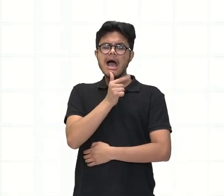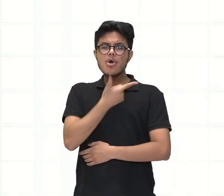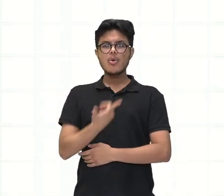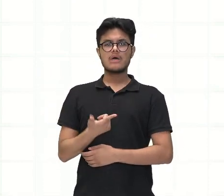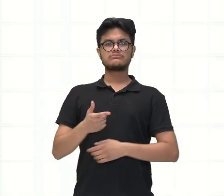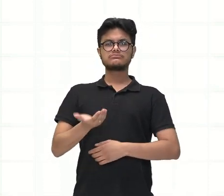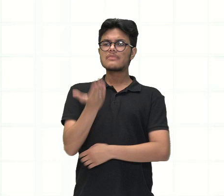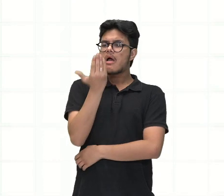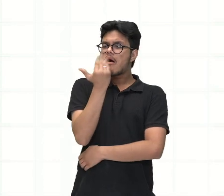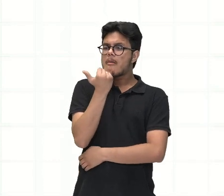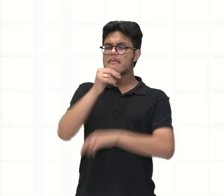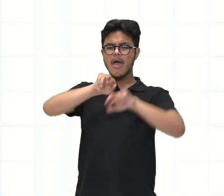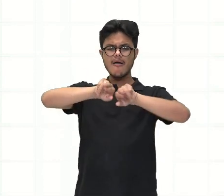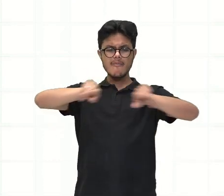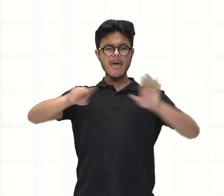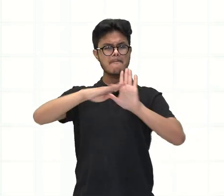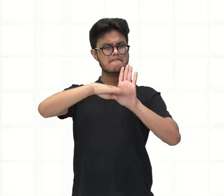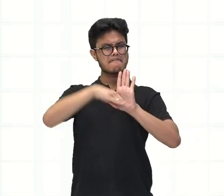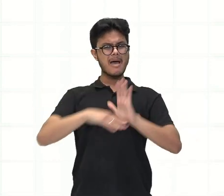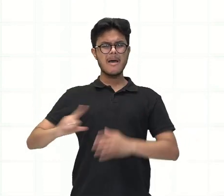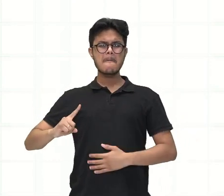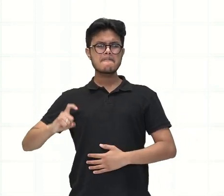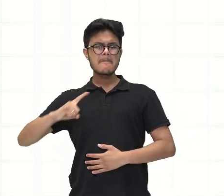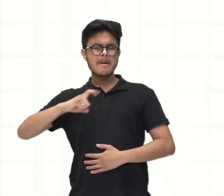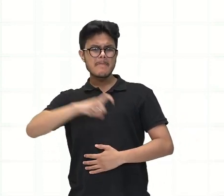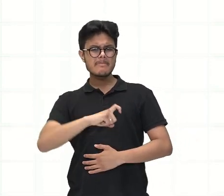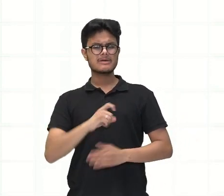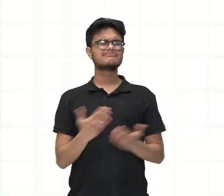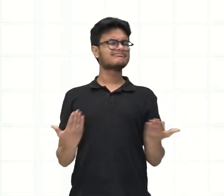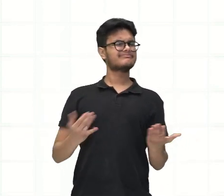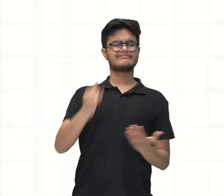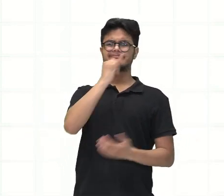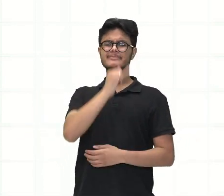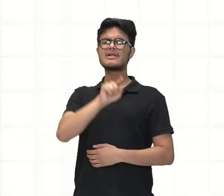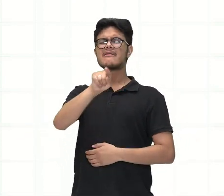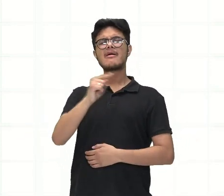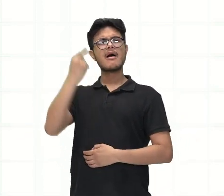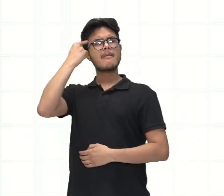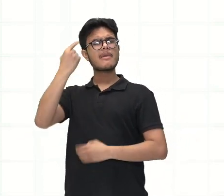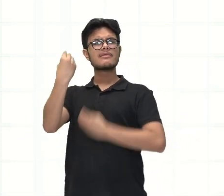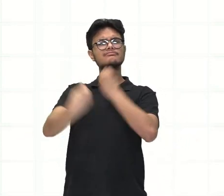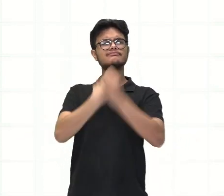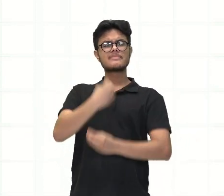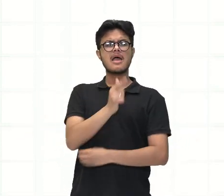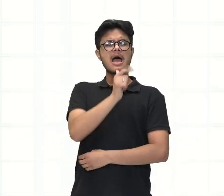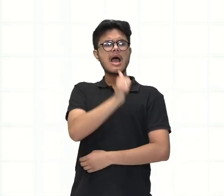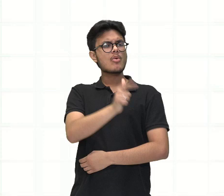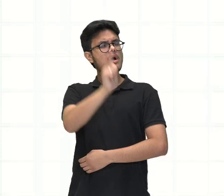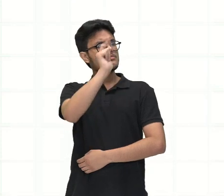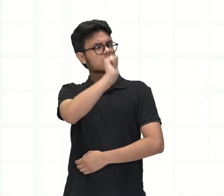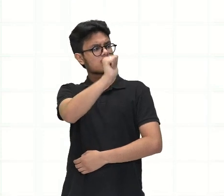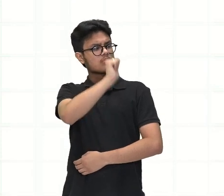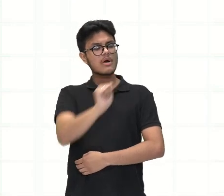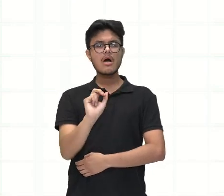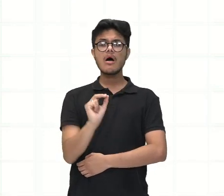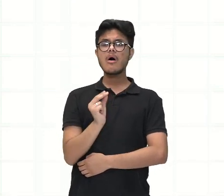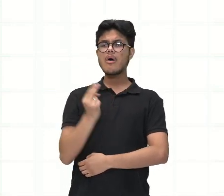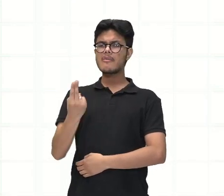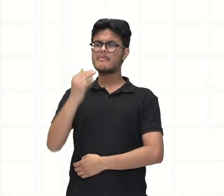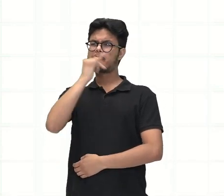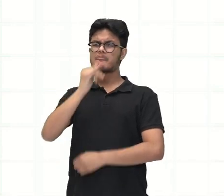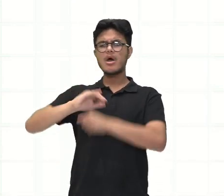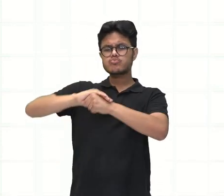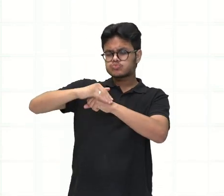alimentos contaminados. Ou seja, que momento você bebeu uma água? Ou será se você lavou